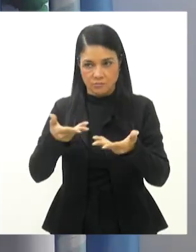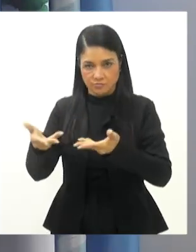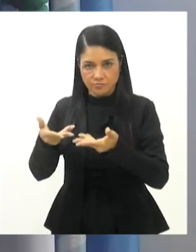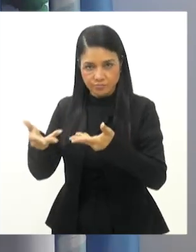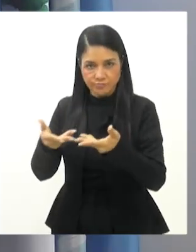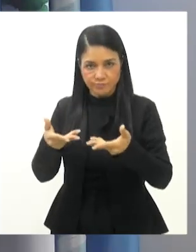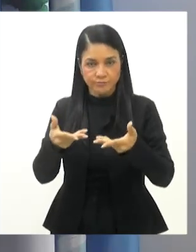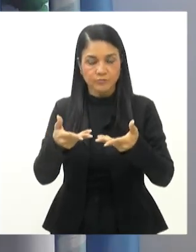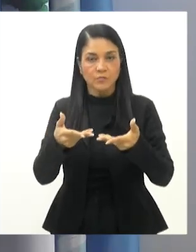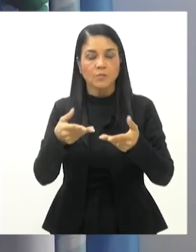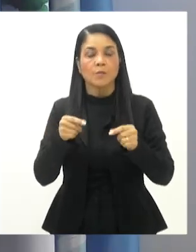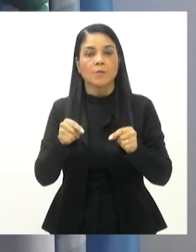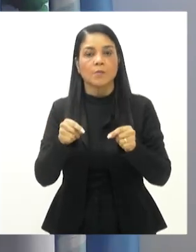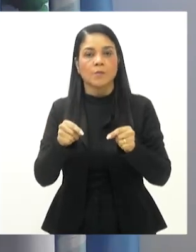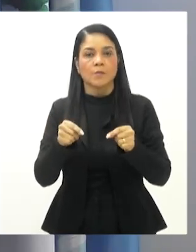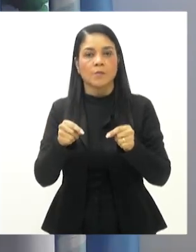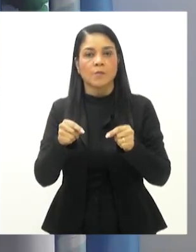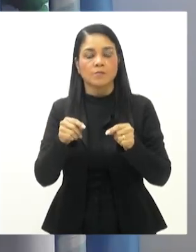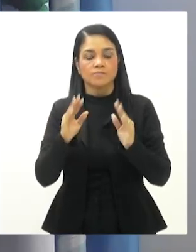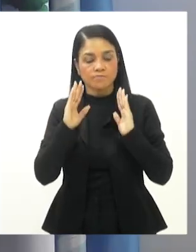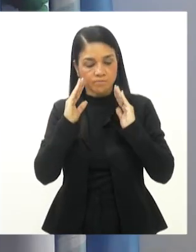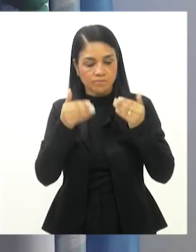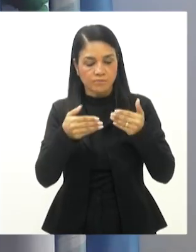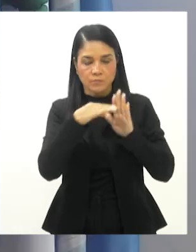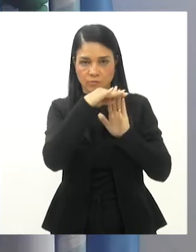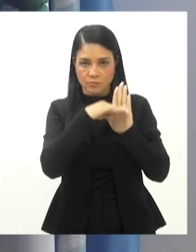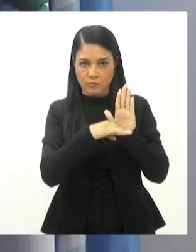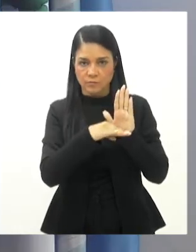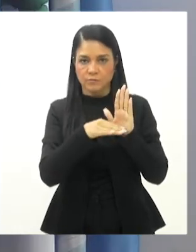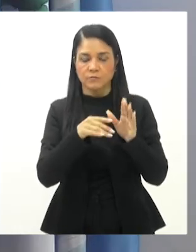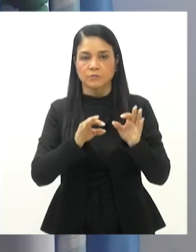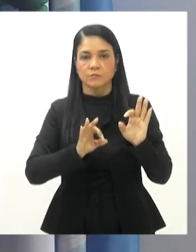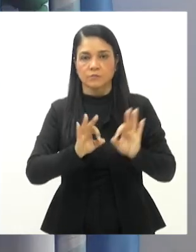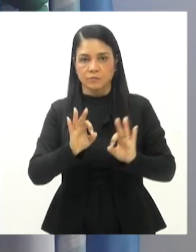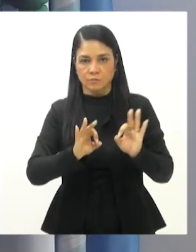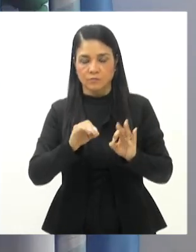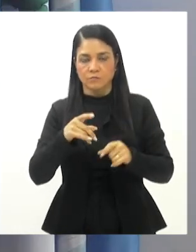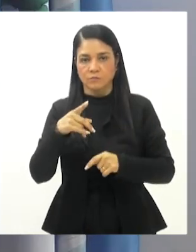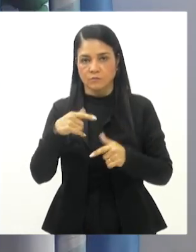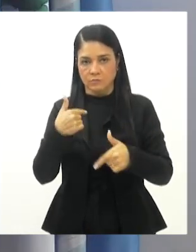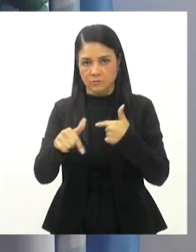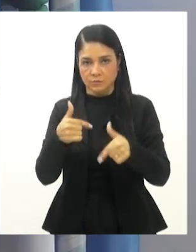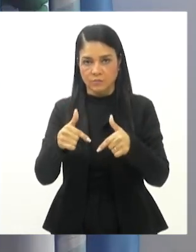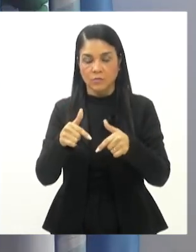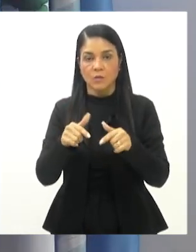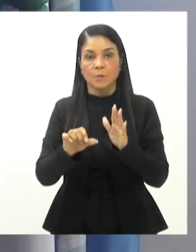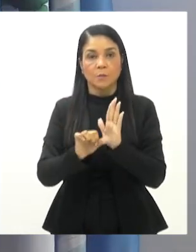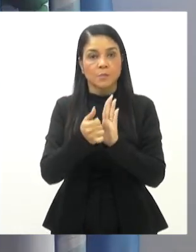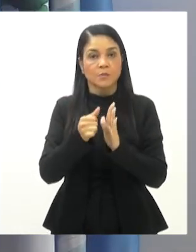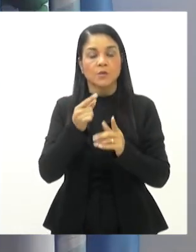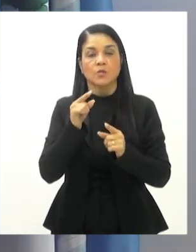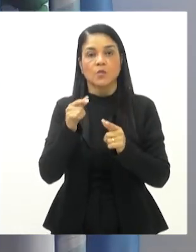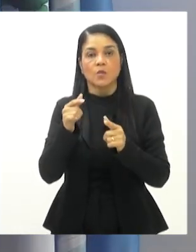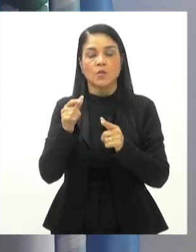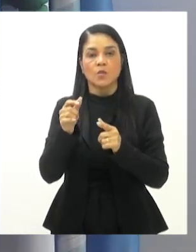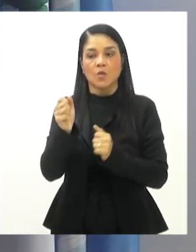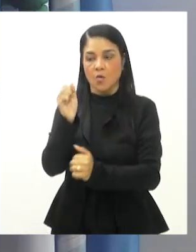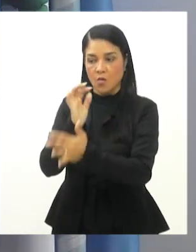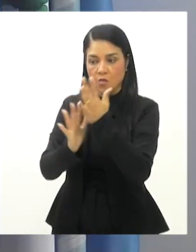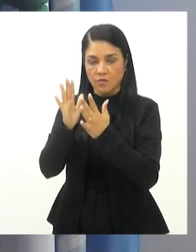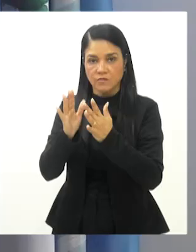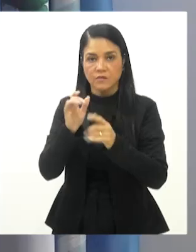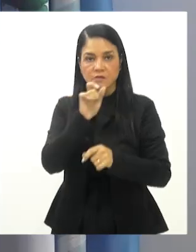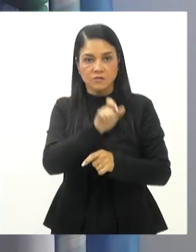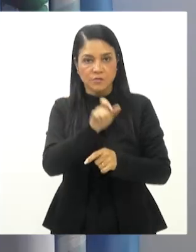gente se atenha ao plano de trabalho, que, em primeiro lugar, vai ouvir as autoridades de